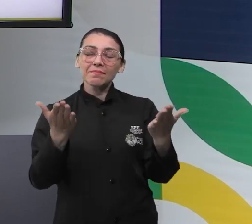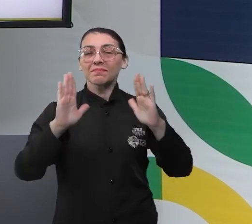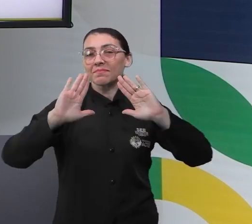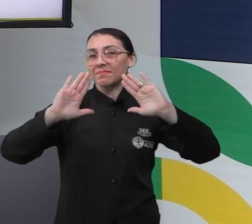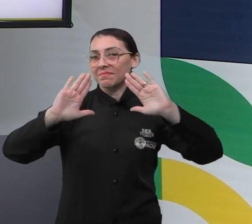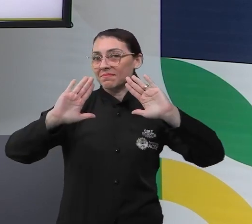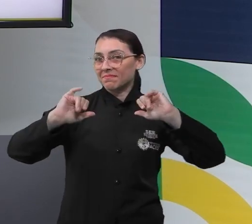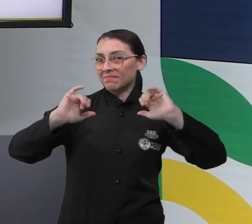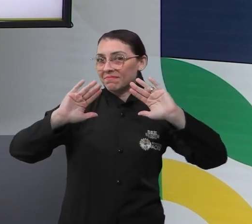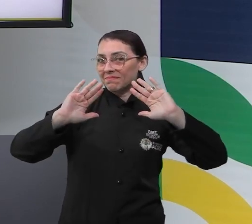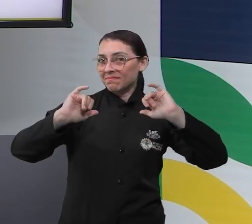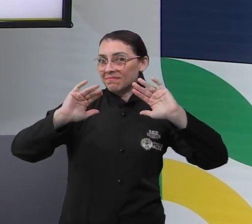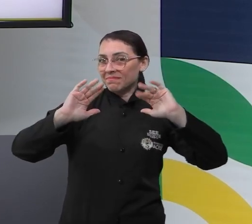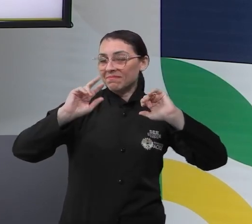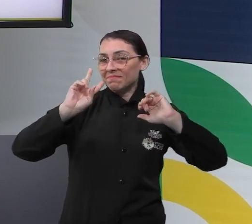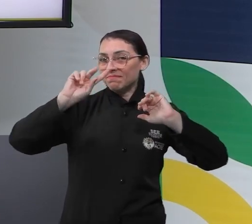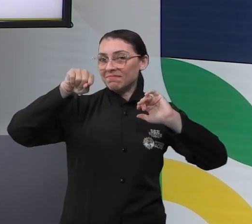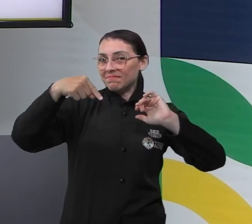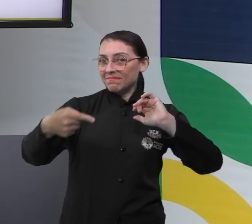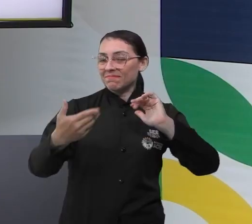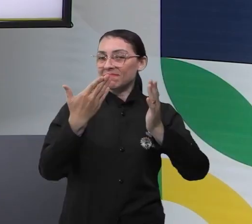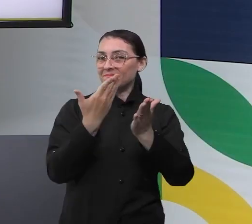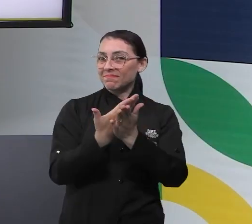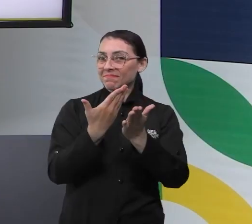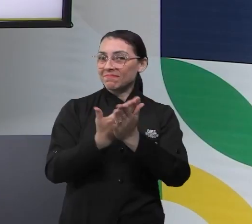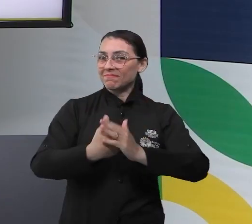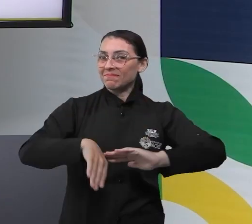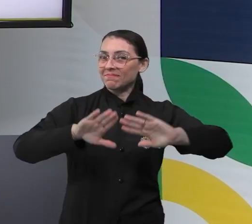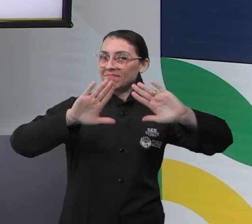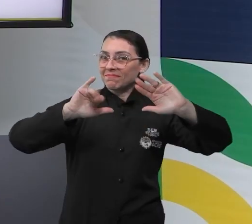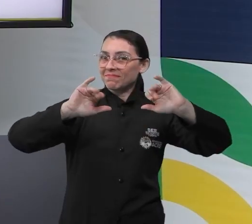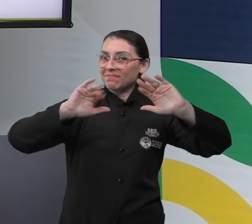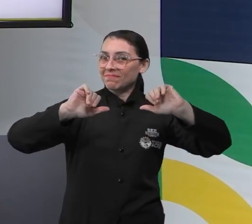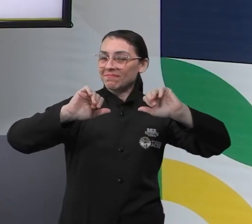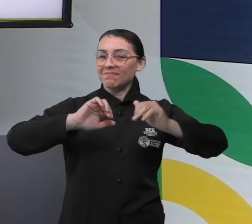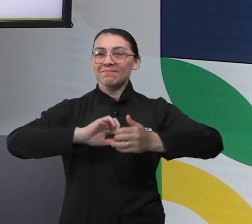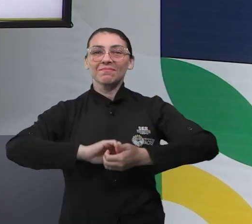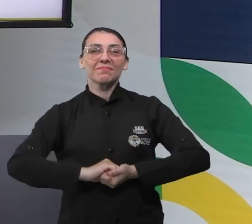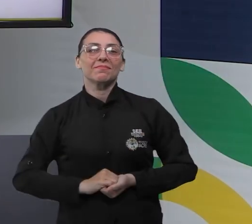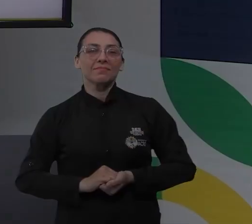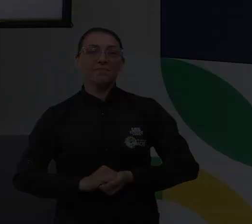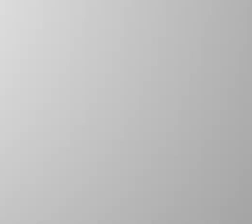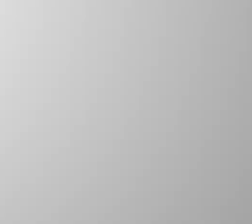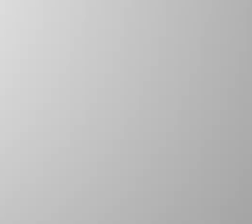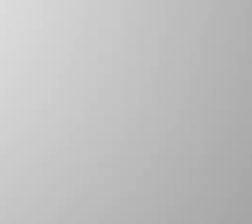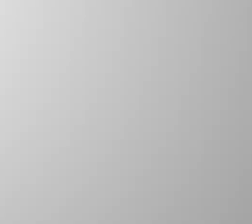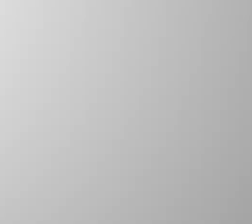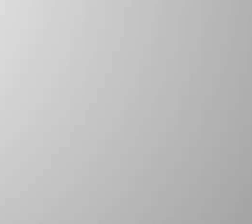very much. E vejo vocês na próxima aula. Bye bye. See you next class.